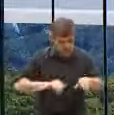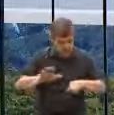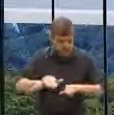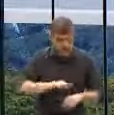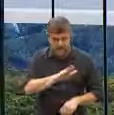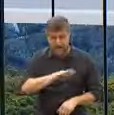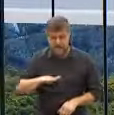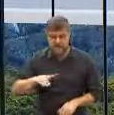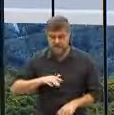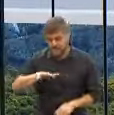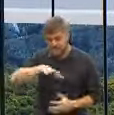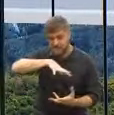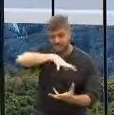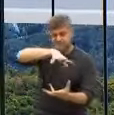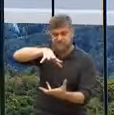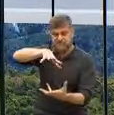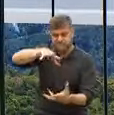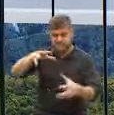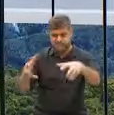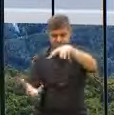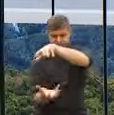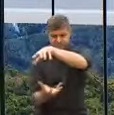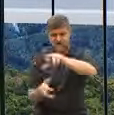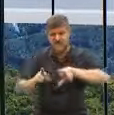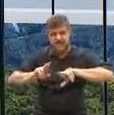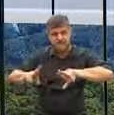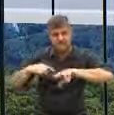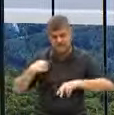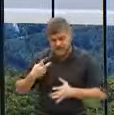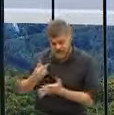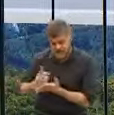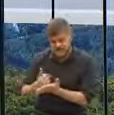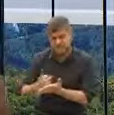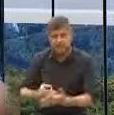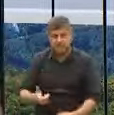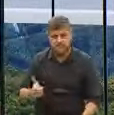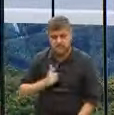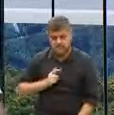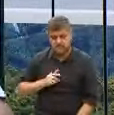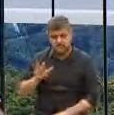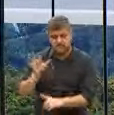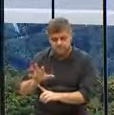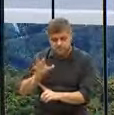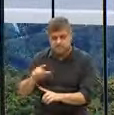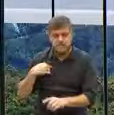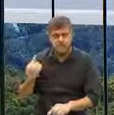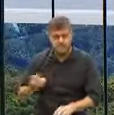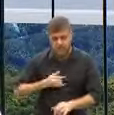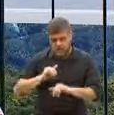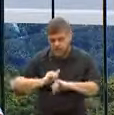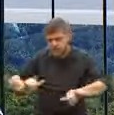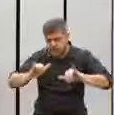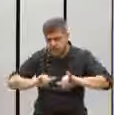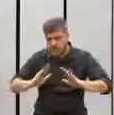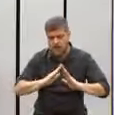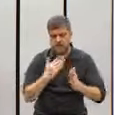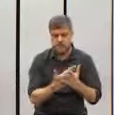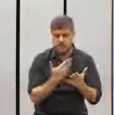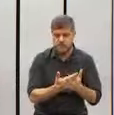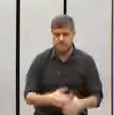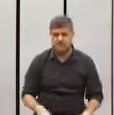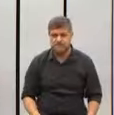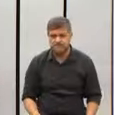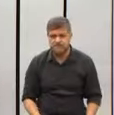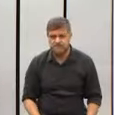crianças para um mundo diferente daquilo que sempre foi pregado, né, dentro da escola.